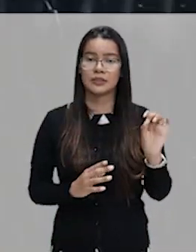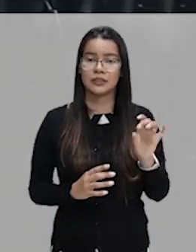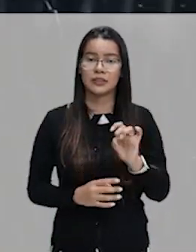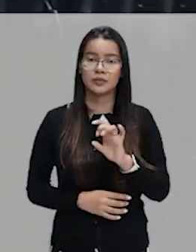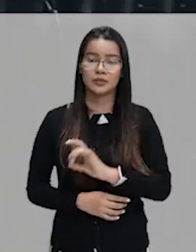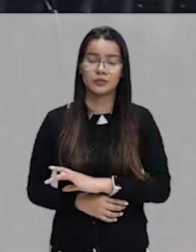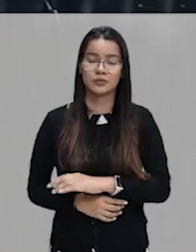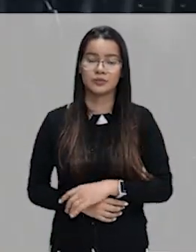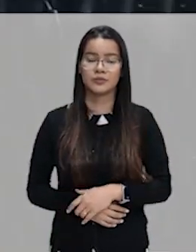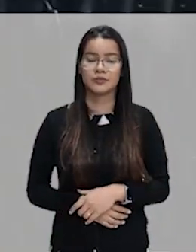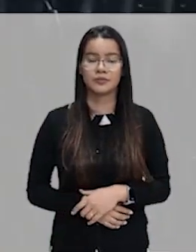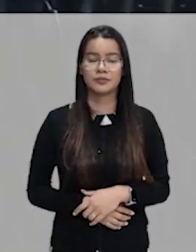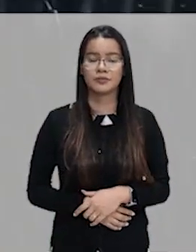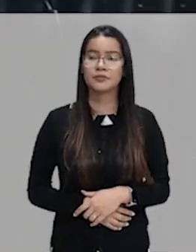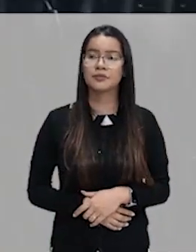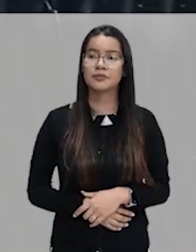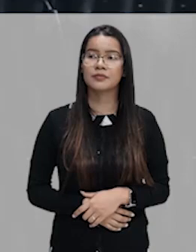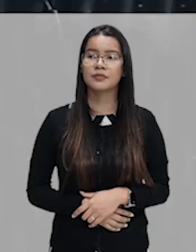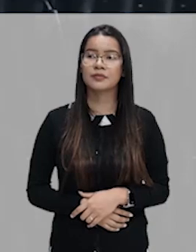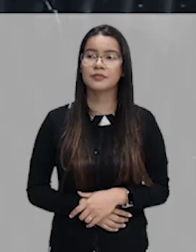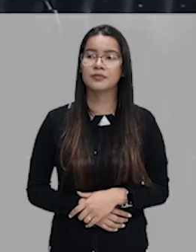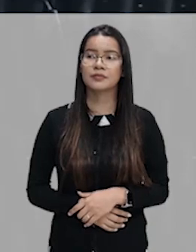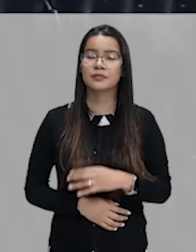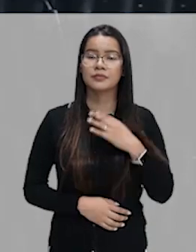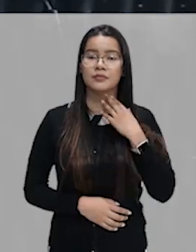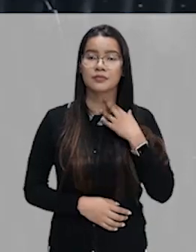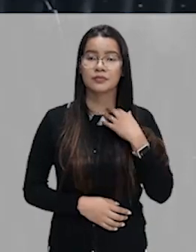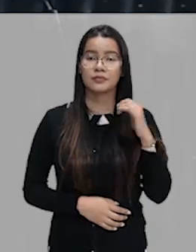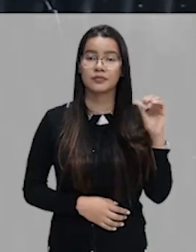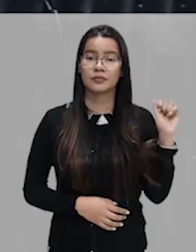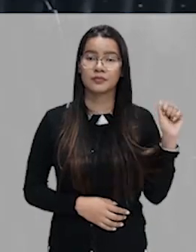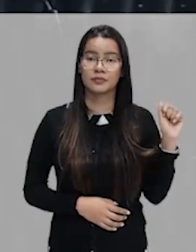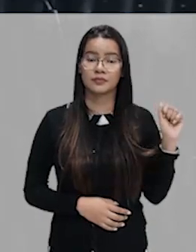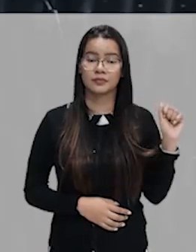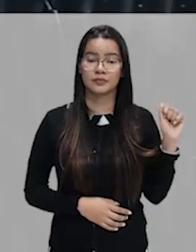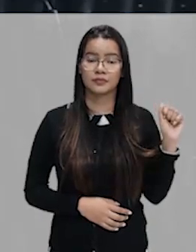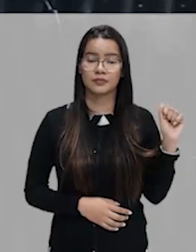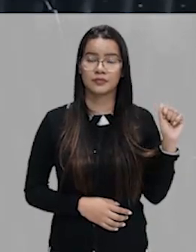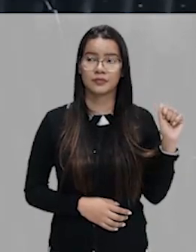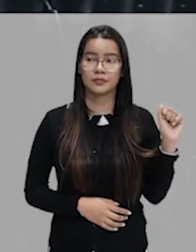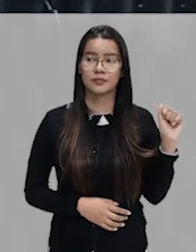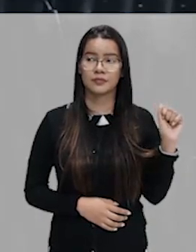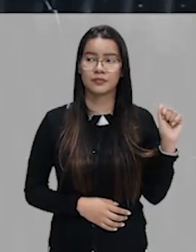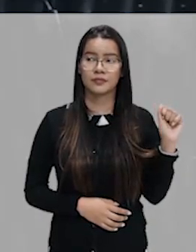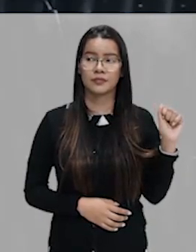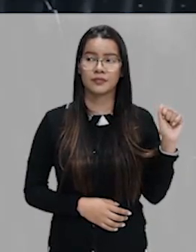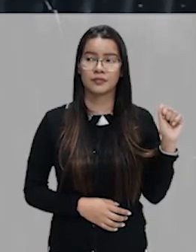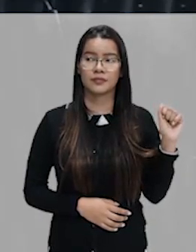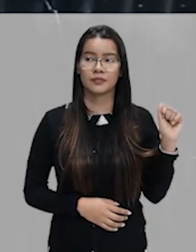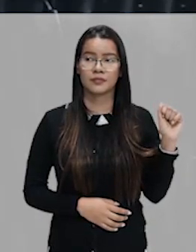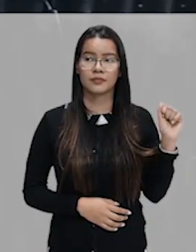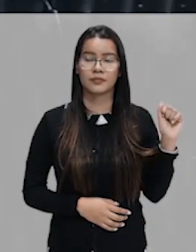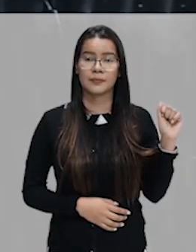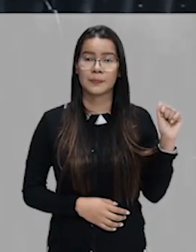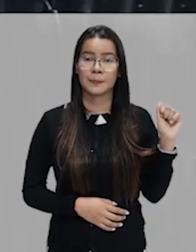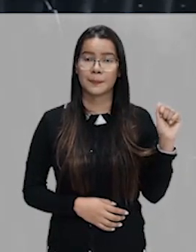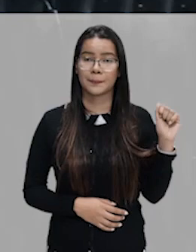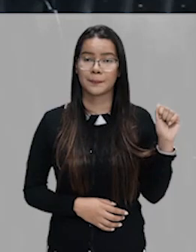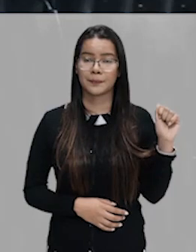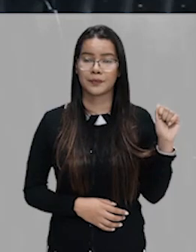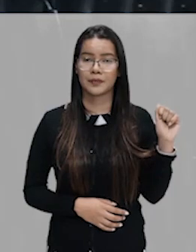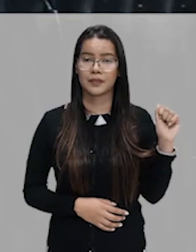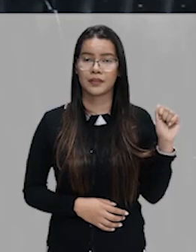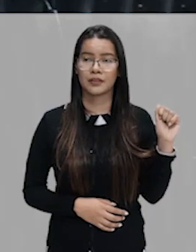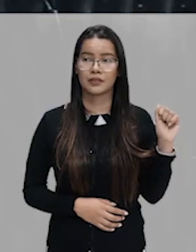were an old house here last year. Eu tenho there were e eu tenho como complemento